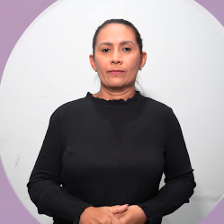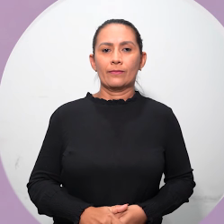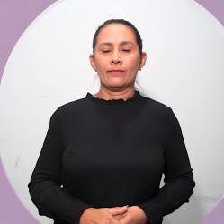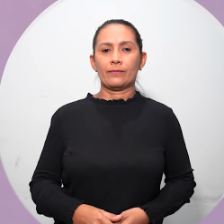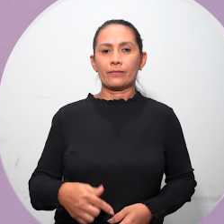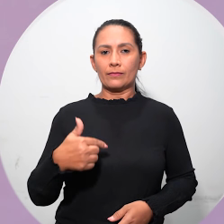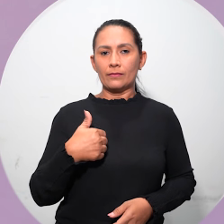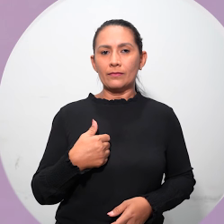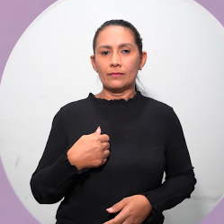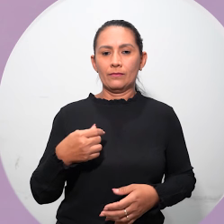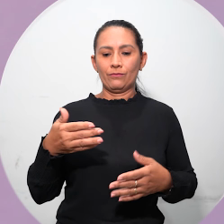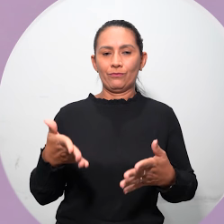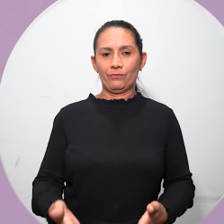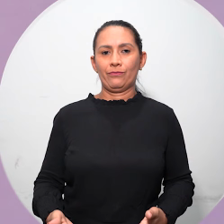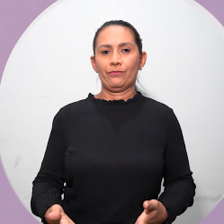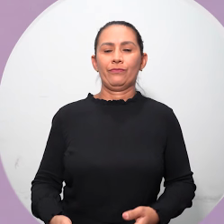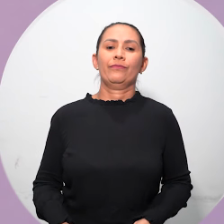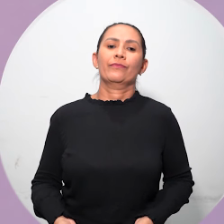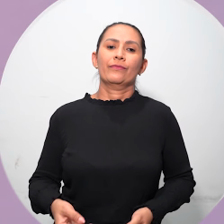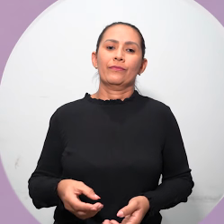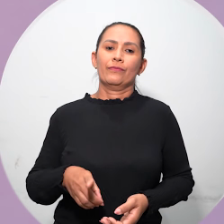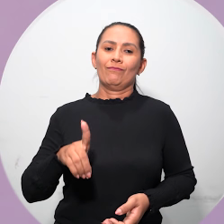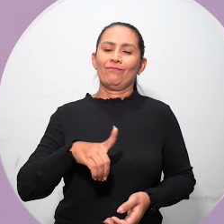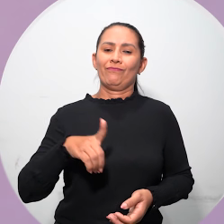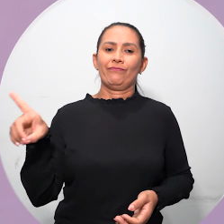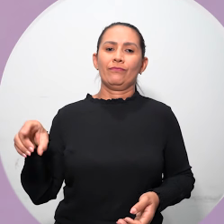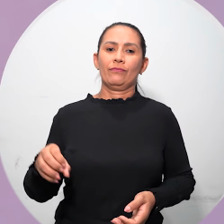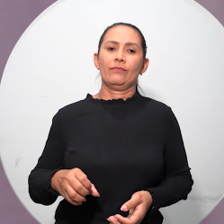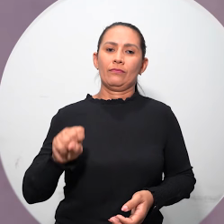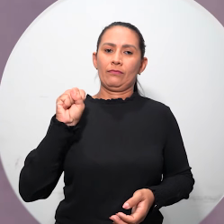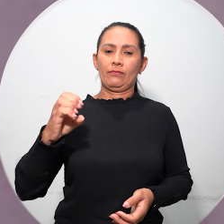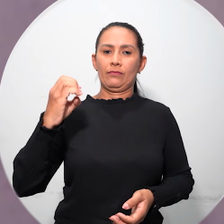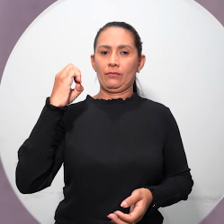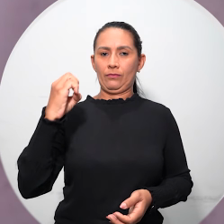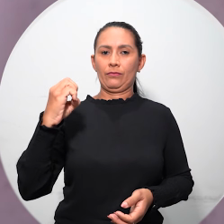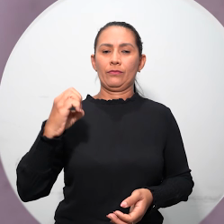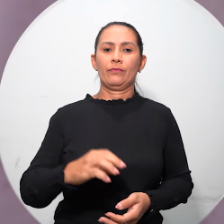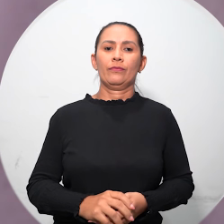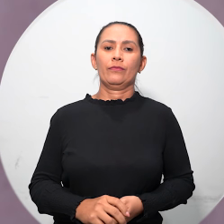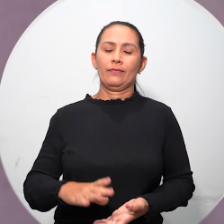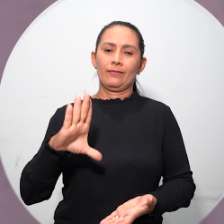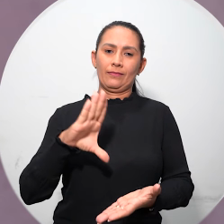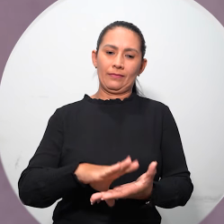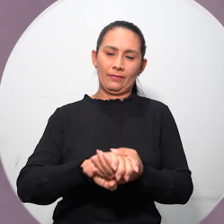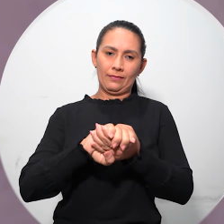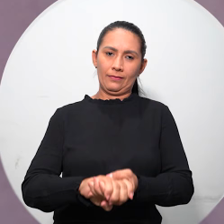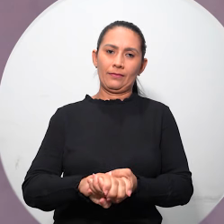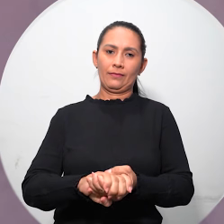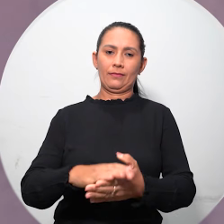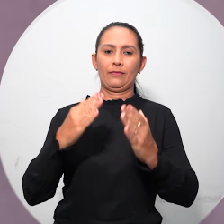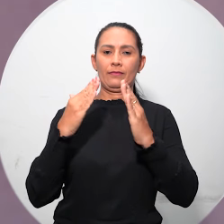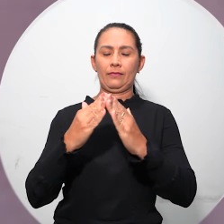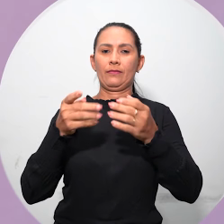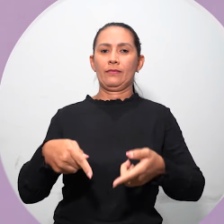Cheguei aqui em Brejo na década de 80, morava no sítio, casei e vim morar aqui. E falar de Suzete